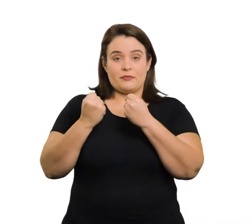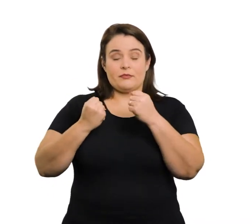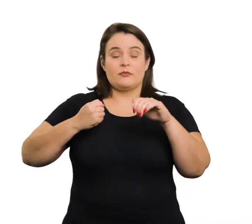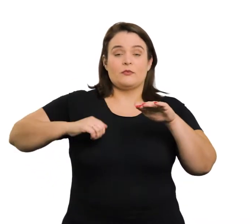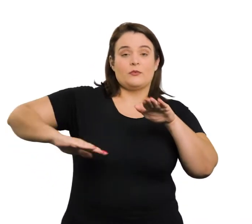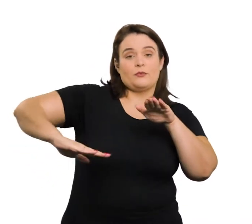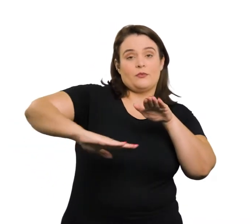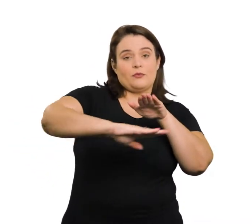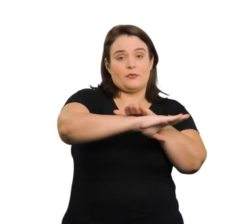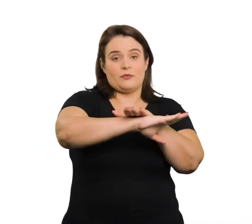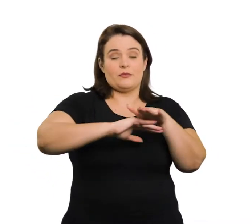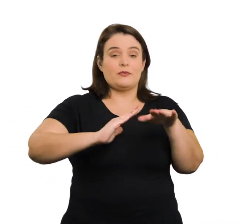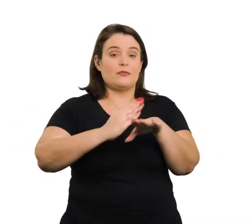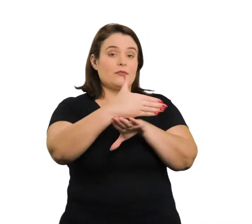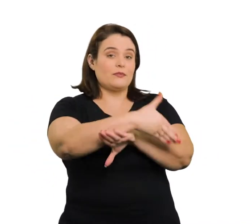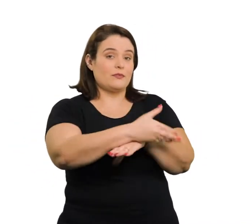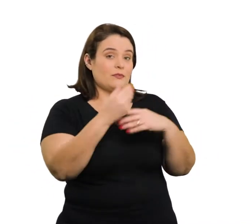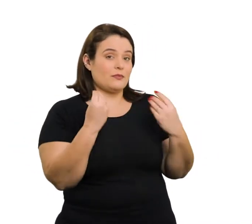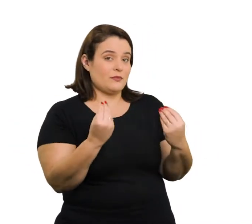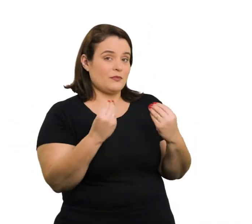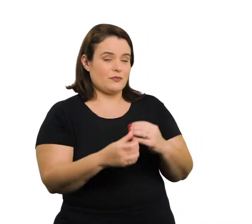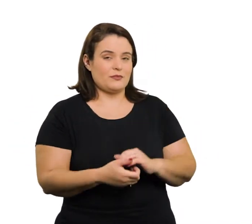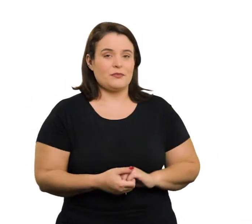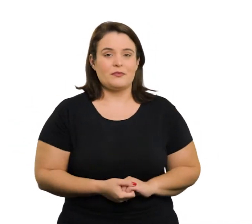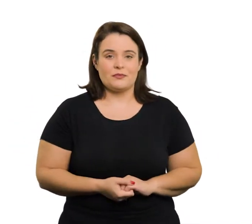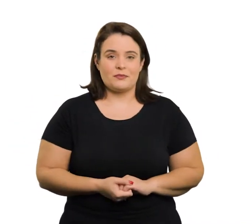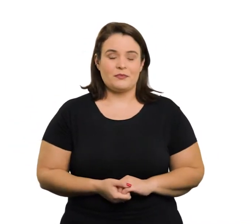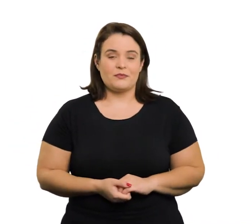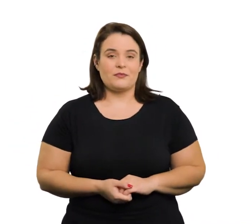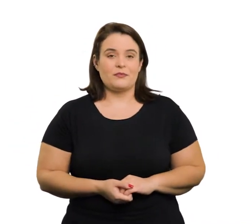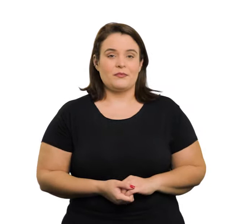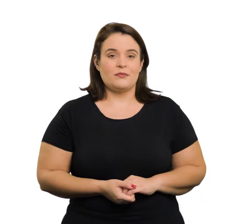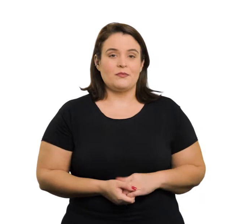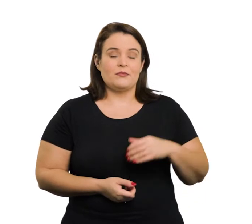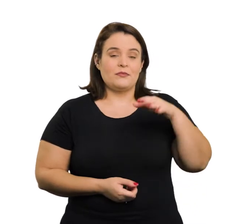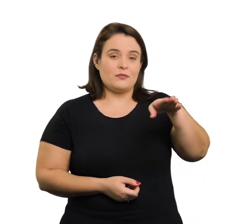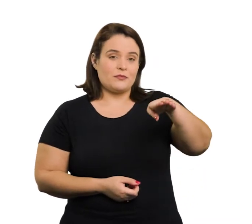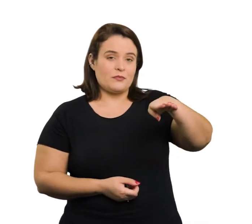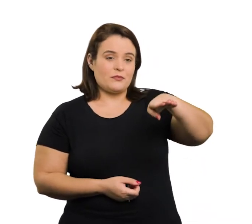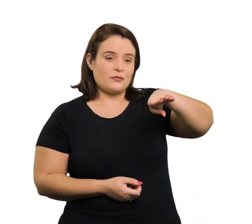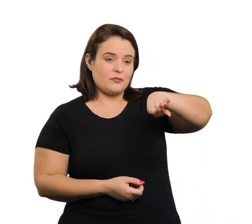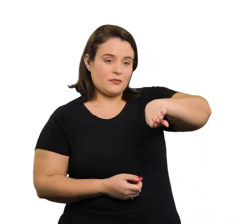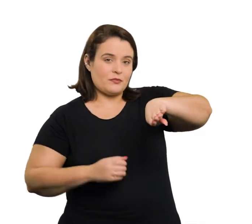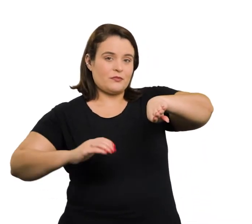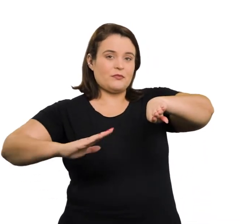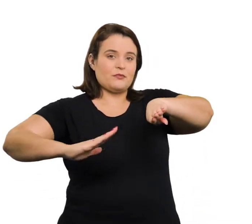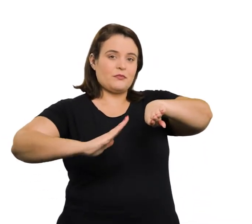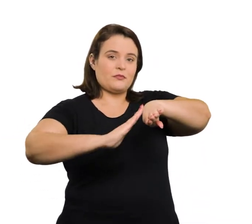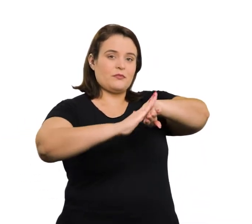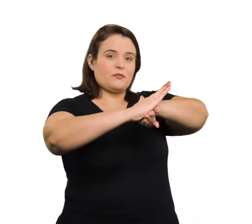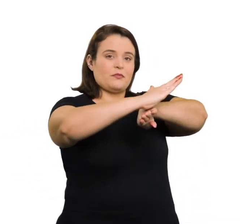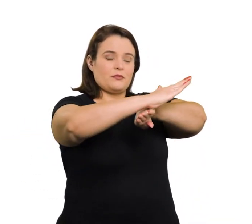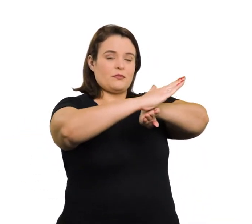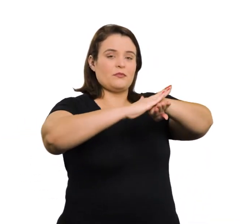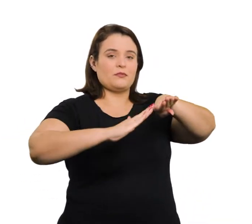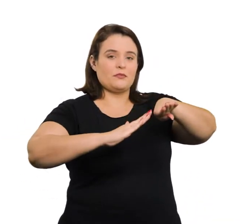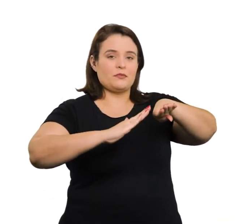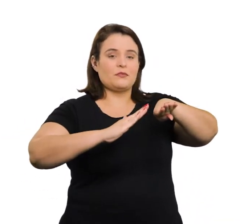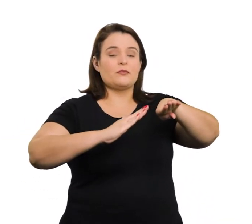Acesso à garagem ou estacionamento. O rebaixamento de guias para o acesso de veículos às